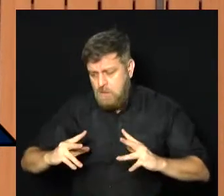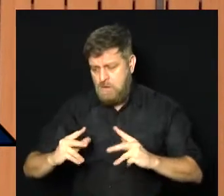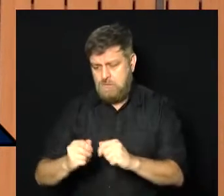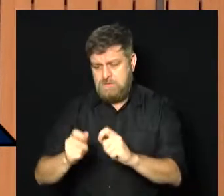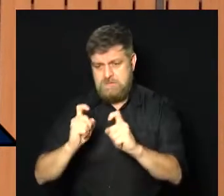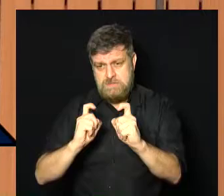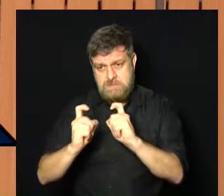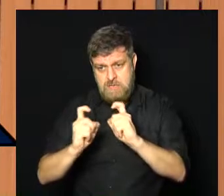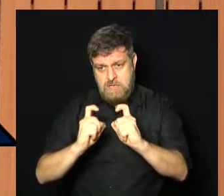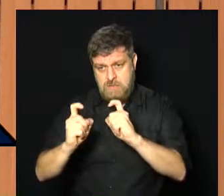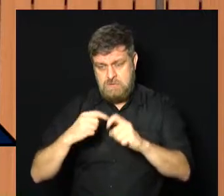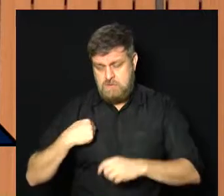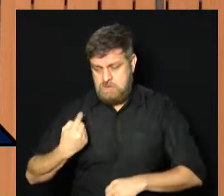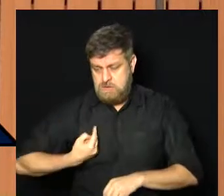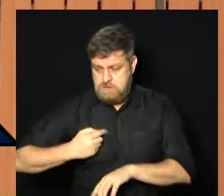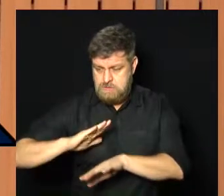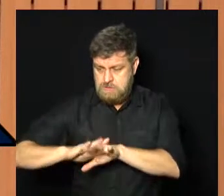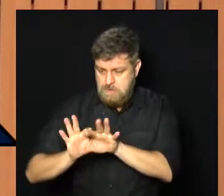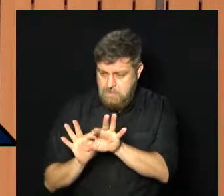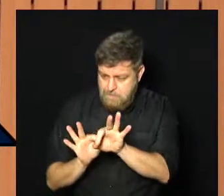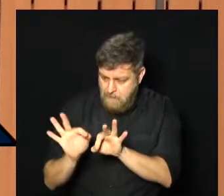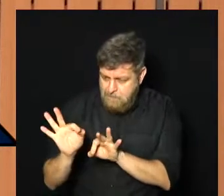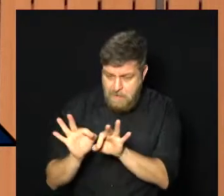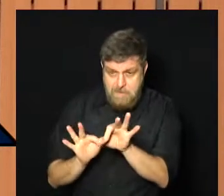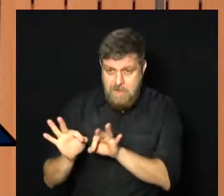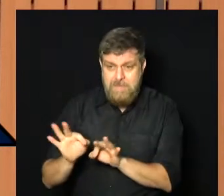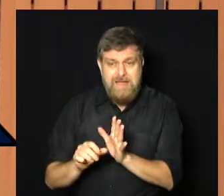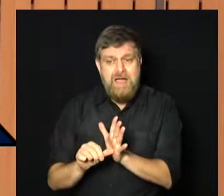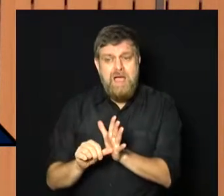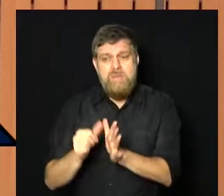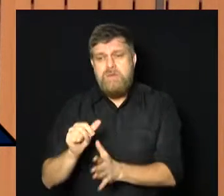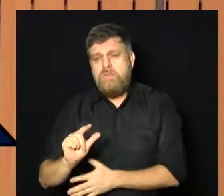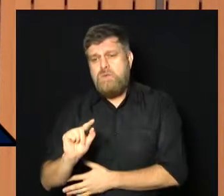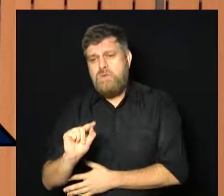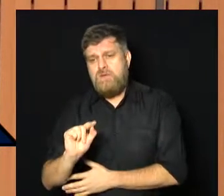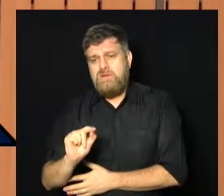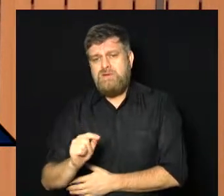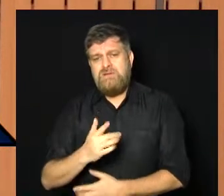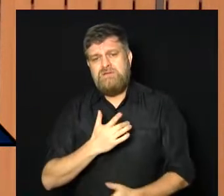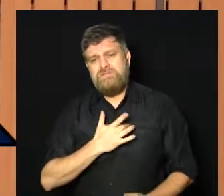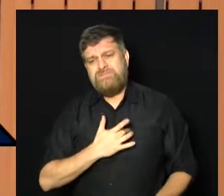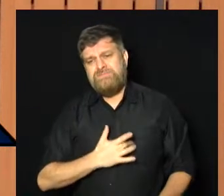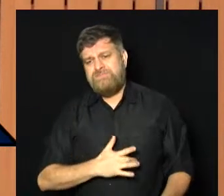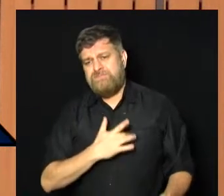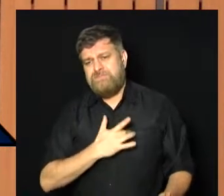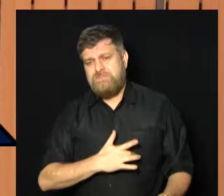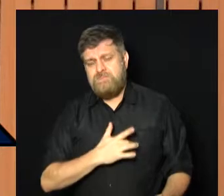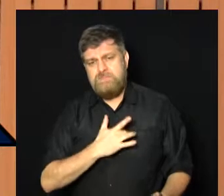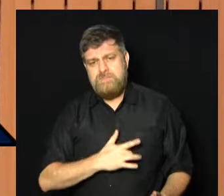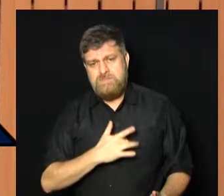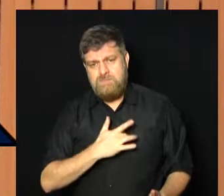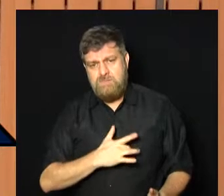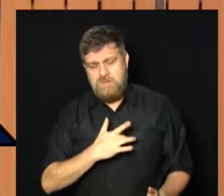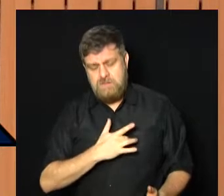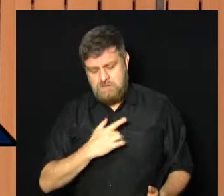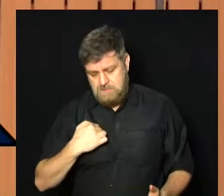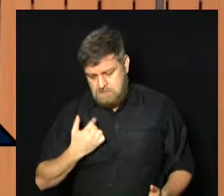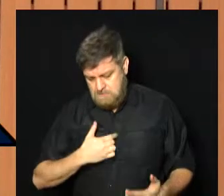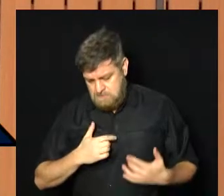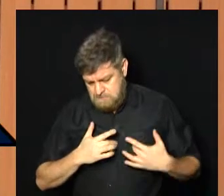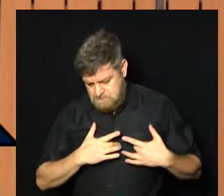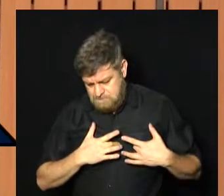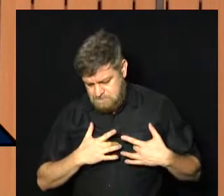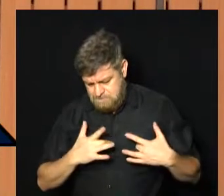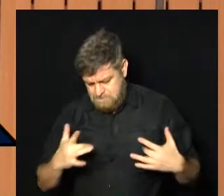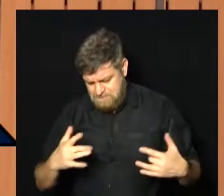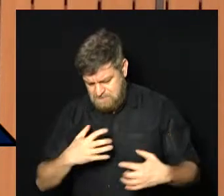feito aqui, em primeiro lugar, lamentar e trazer aqui nossa solidariedade